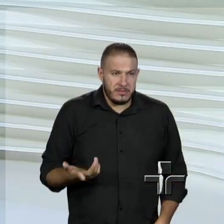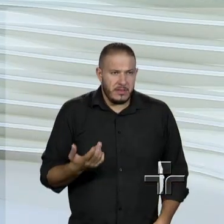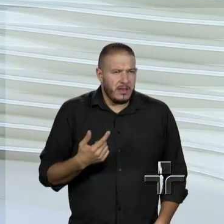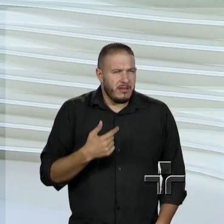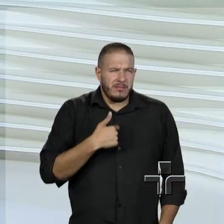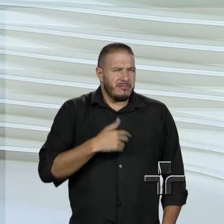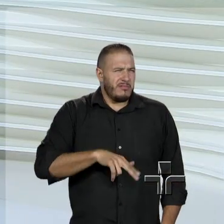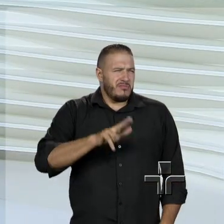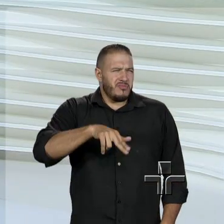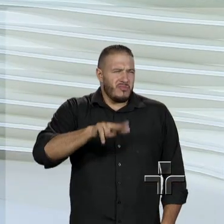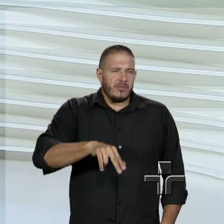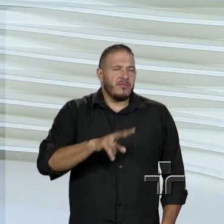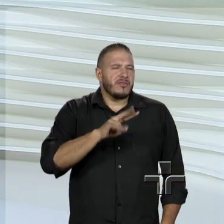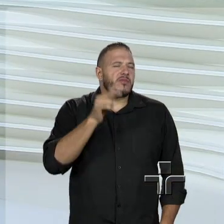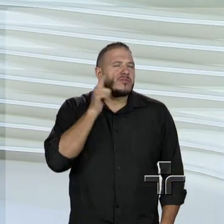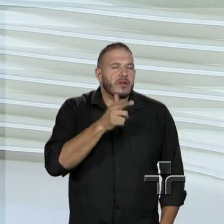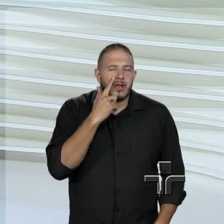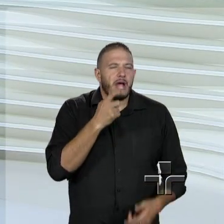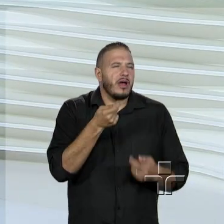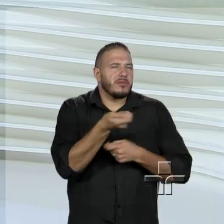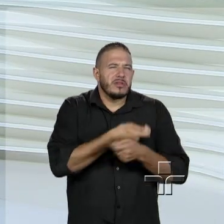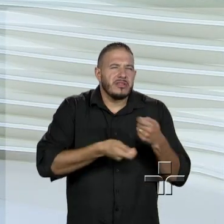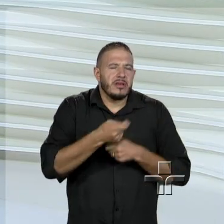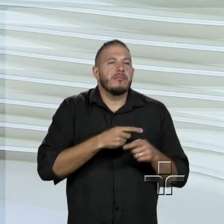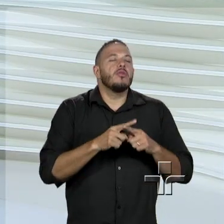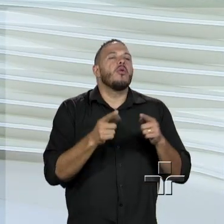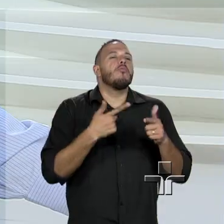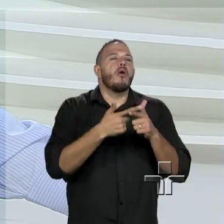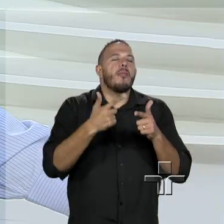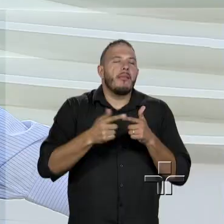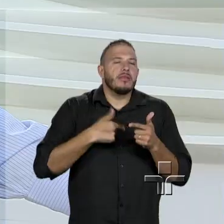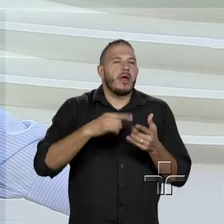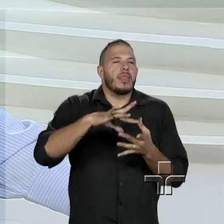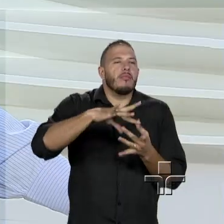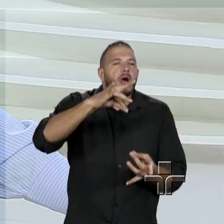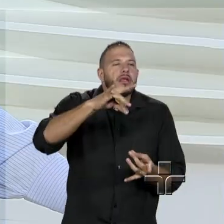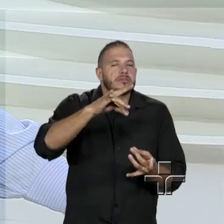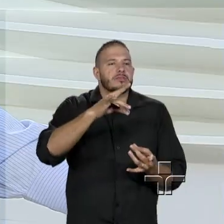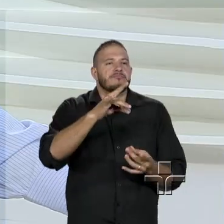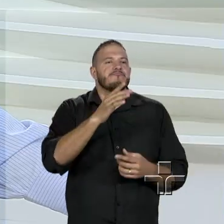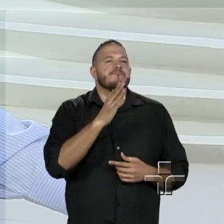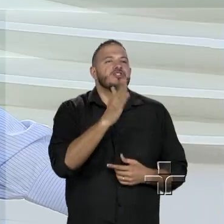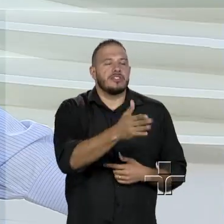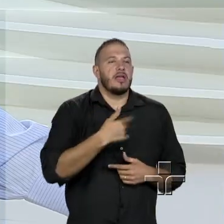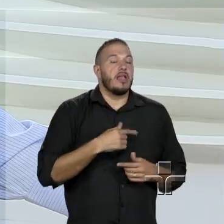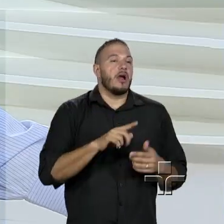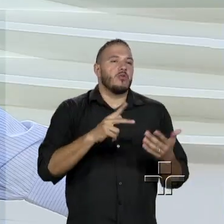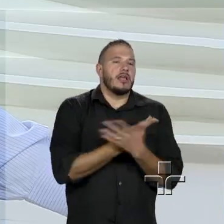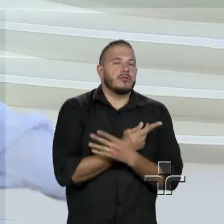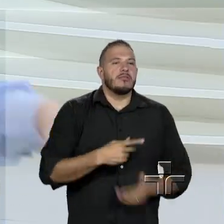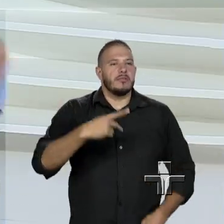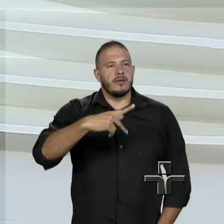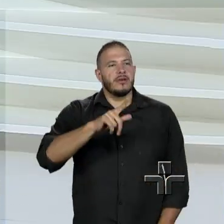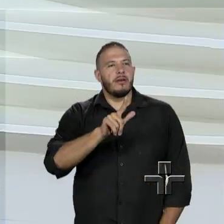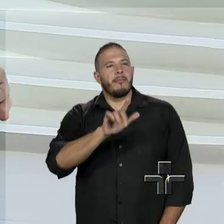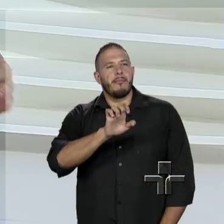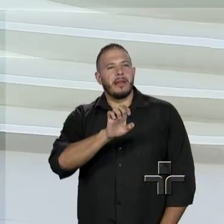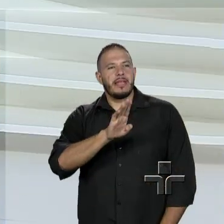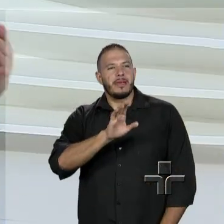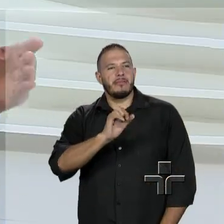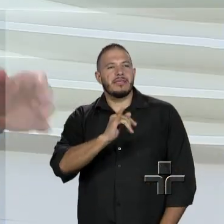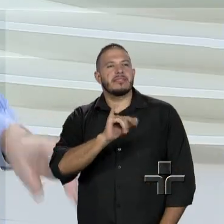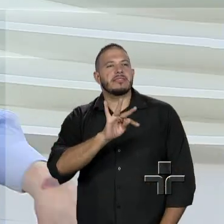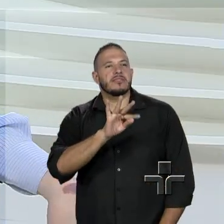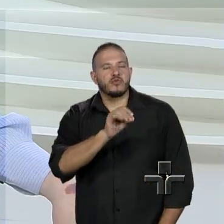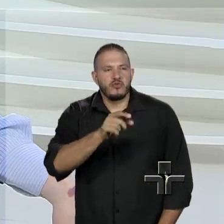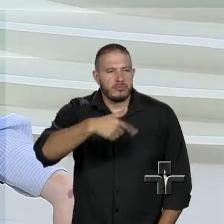Jamais você poderá administrar. Qual é o problema da democracia direta? É que ela funciona por plebiscito. Nós já sabemos para onde